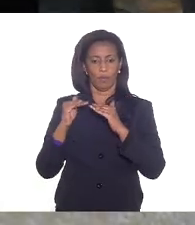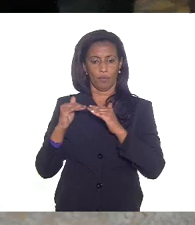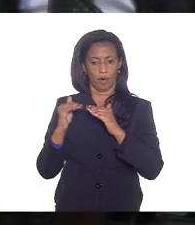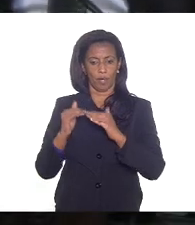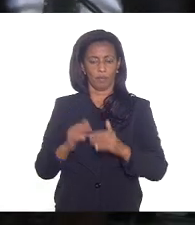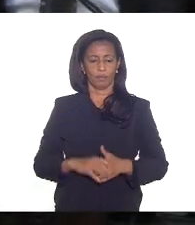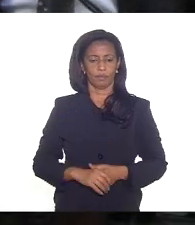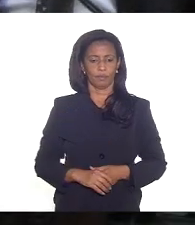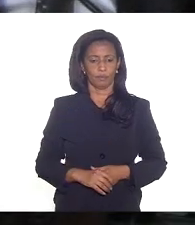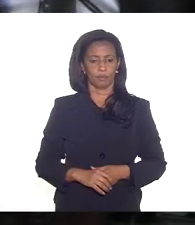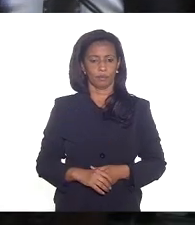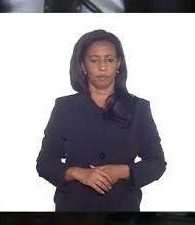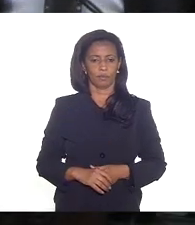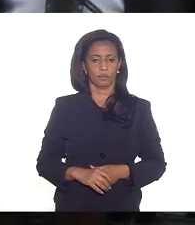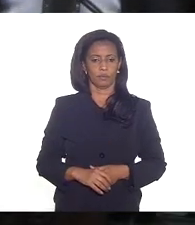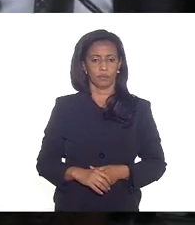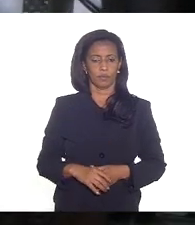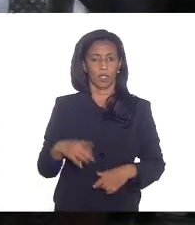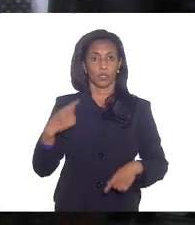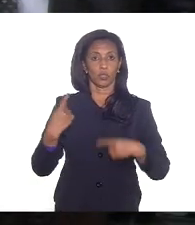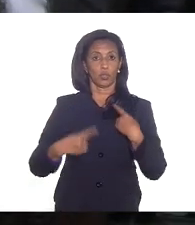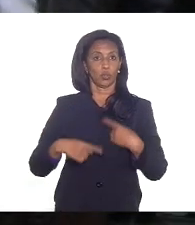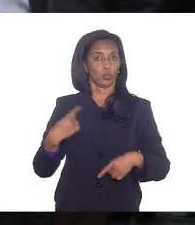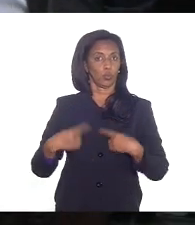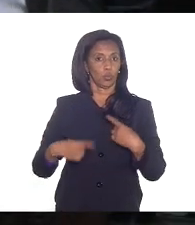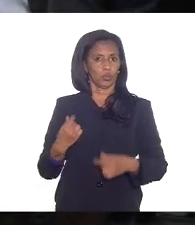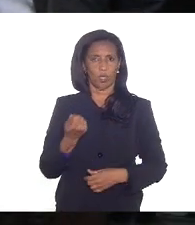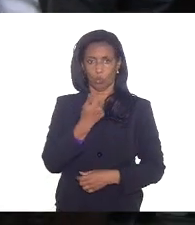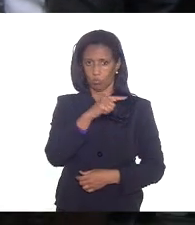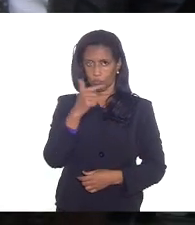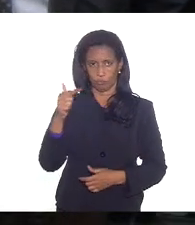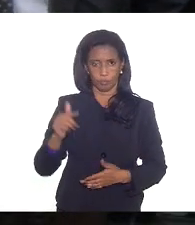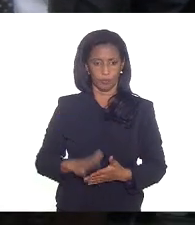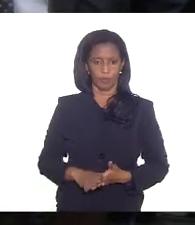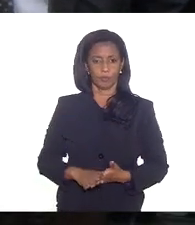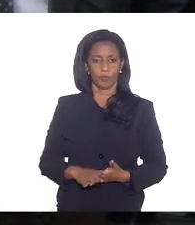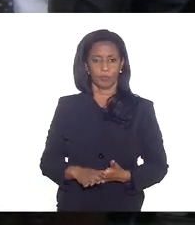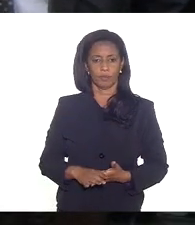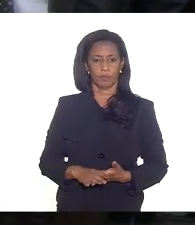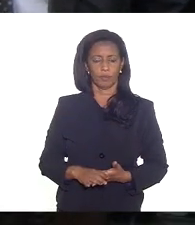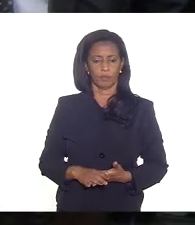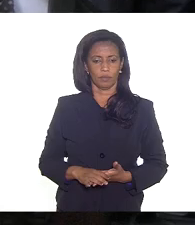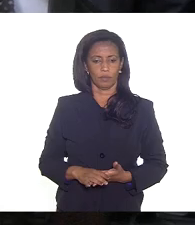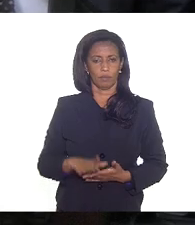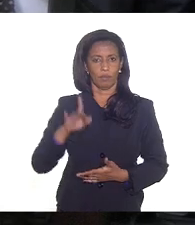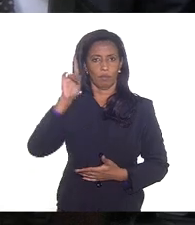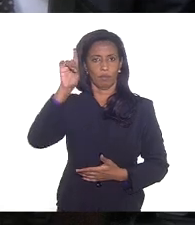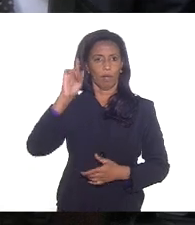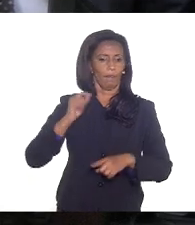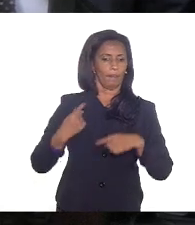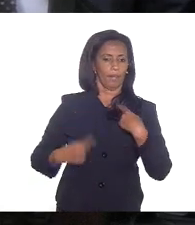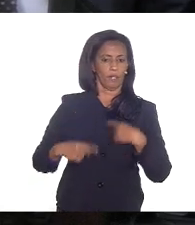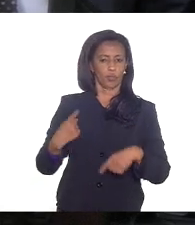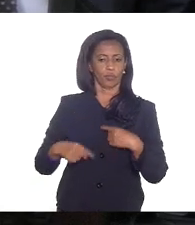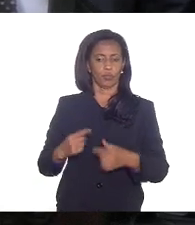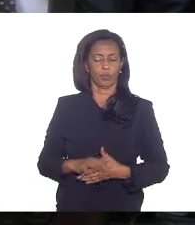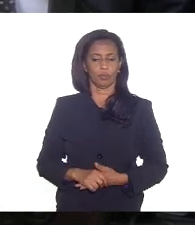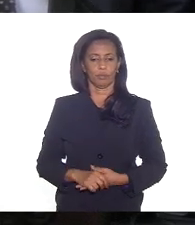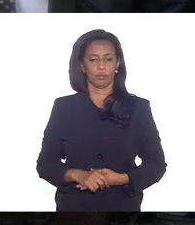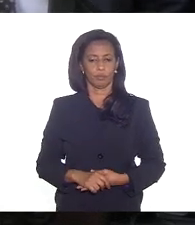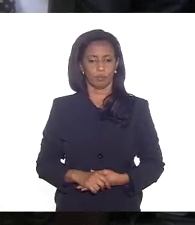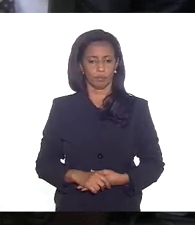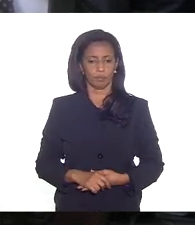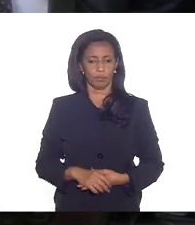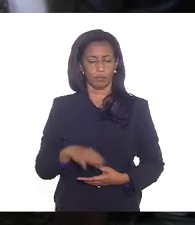gravuras pareceres emitidos em discussão não havendo Quem Queira discutir elétrico são problemas em um presidente para discutir o seu presente